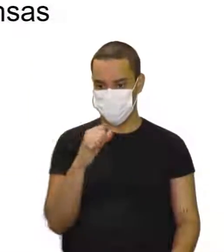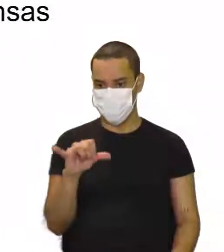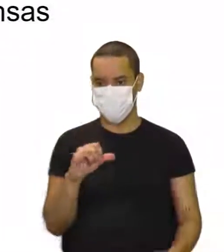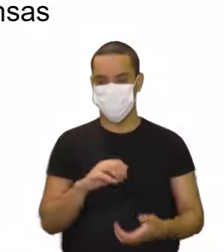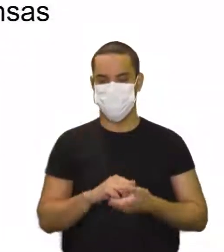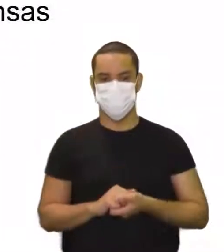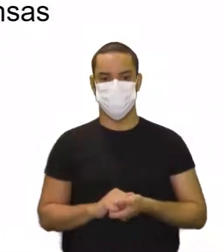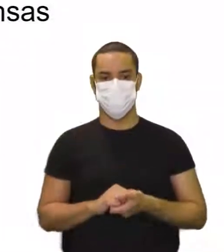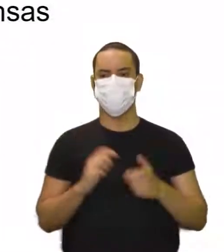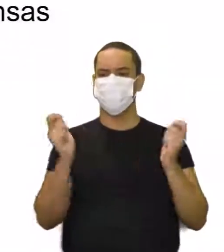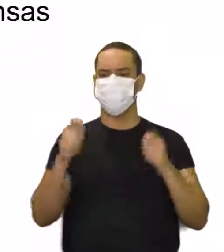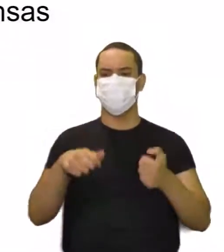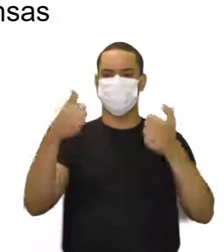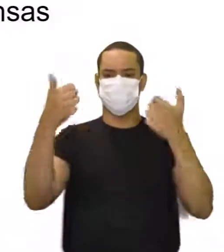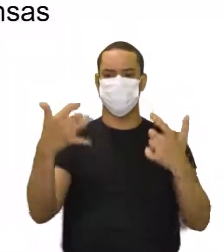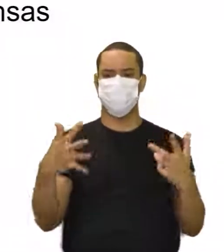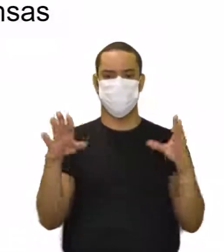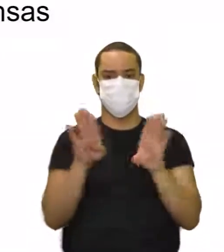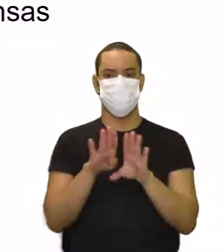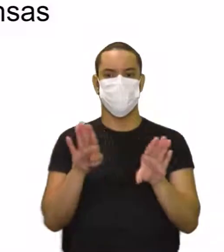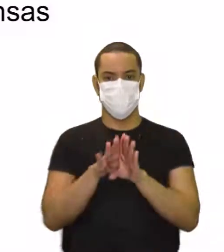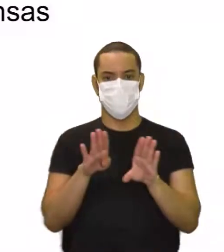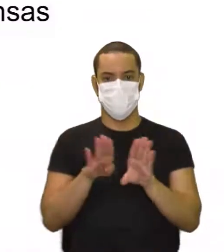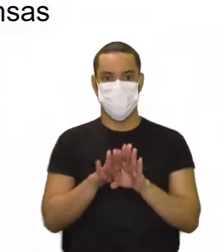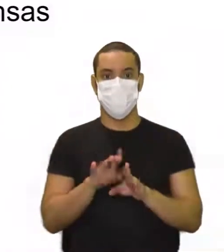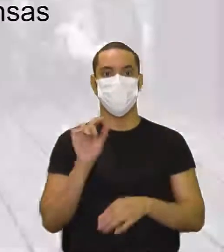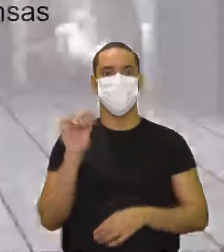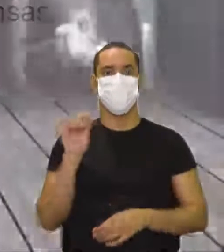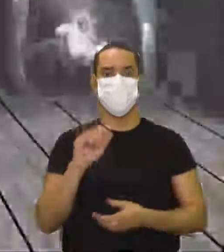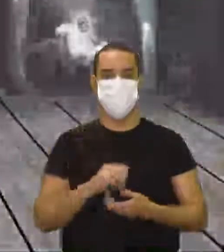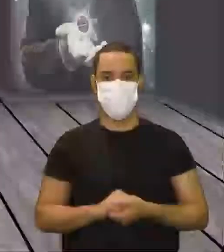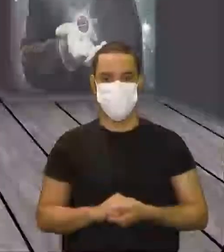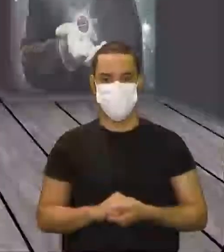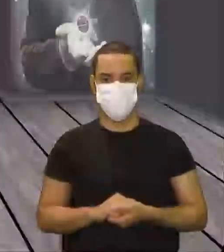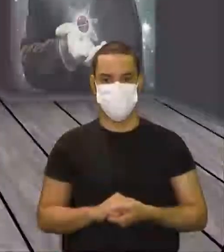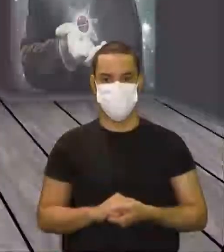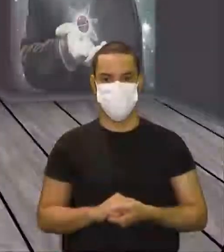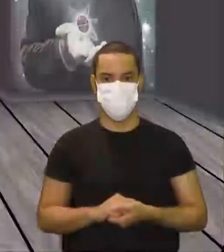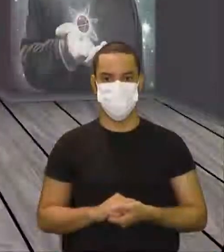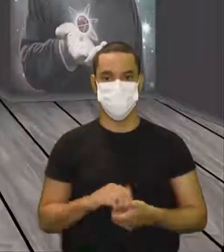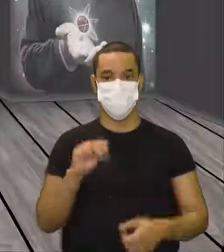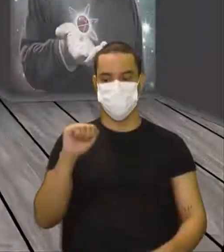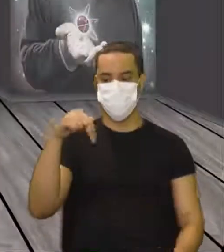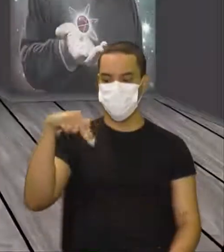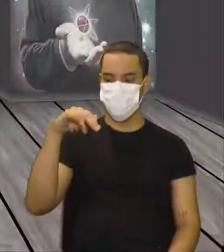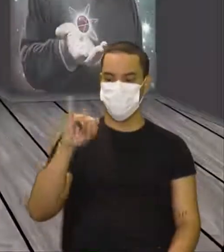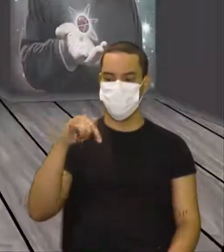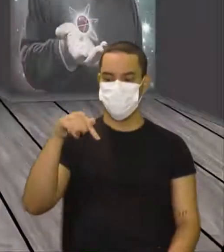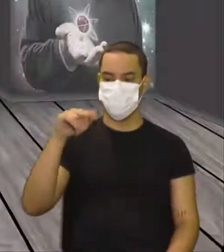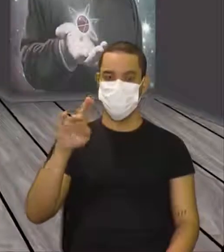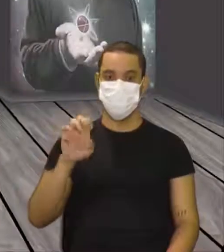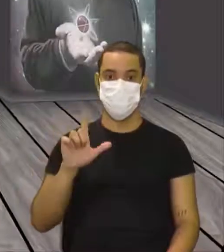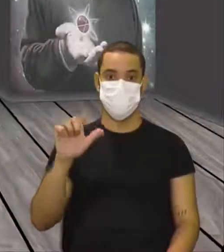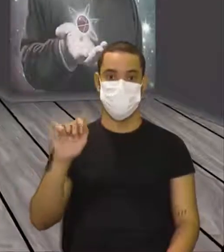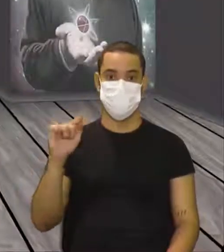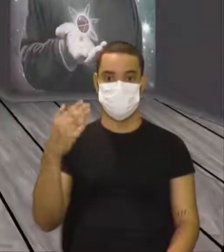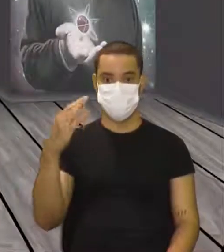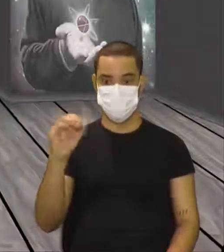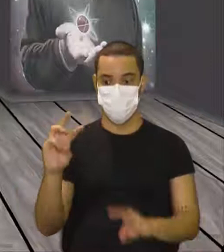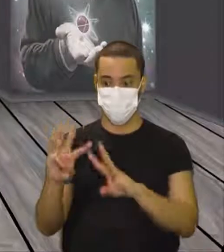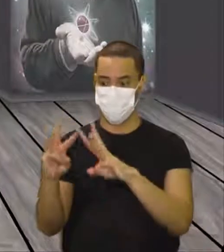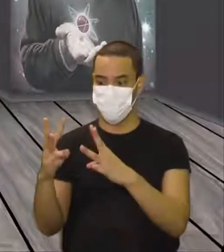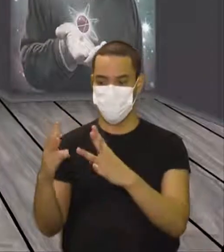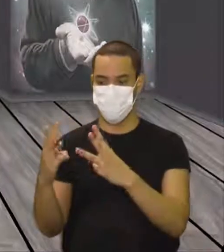Aí poderia se falar também na aniquilação. Gente, olha só, quando fala aniquilação, fala, por exemplo, de matéria e